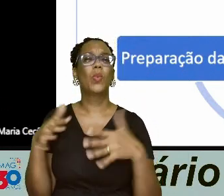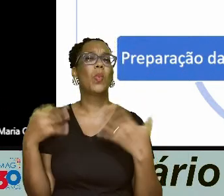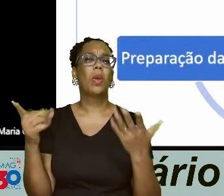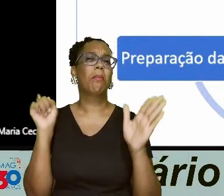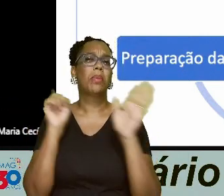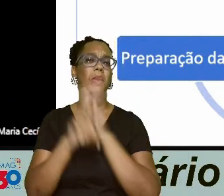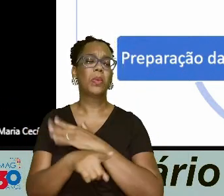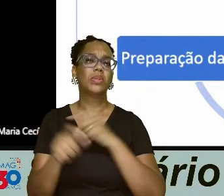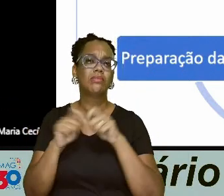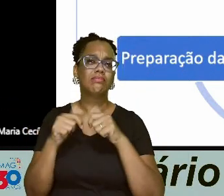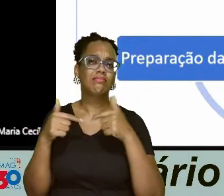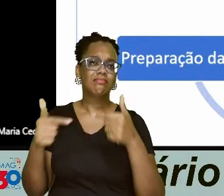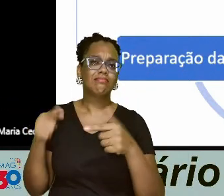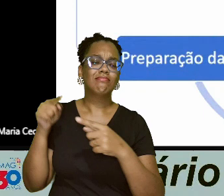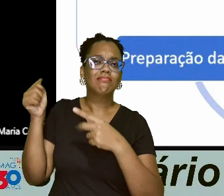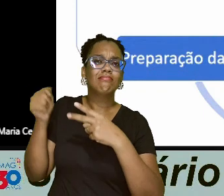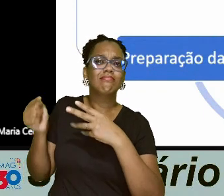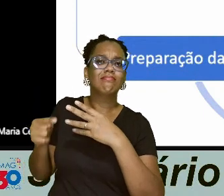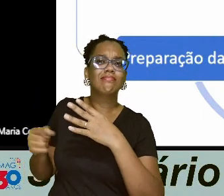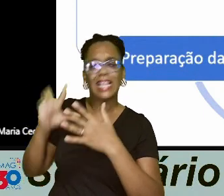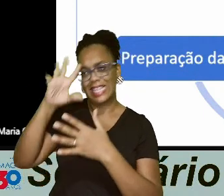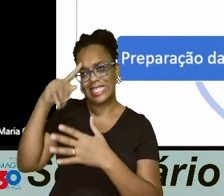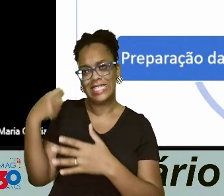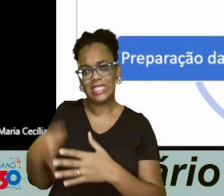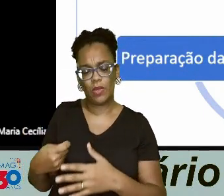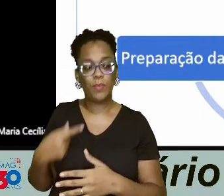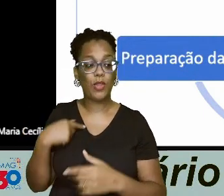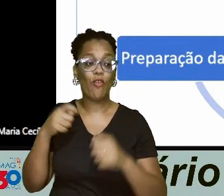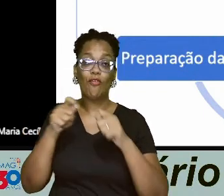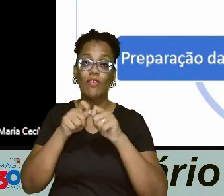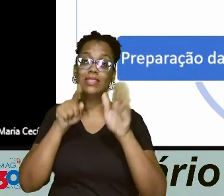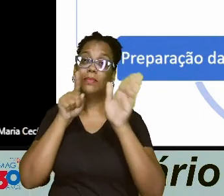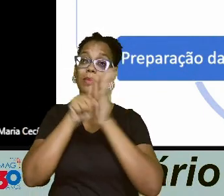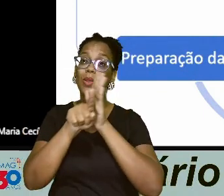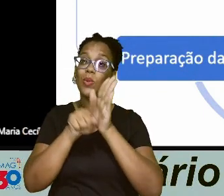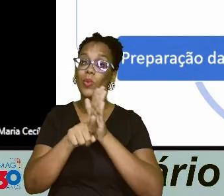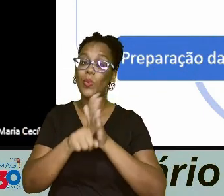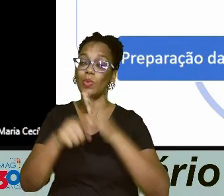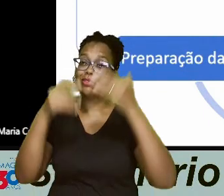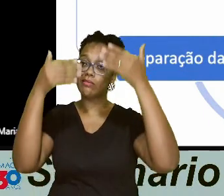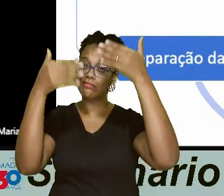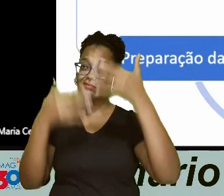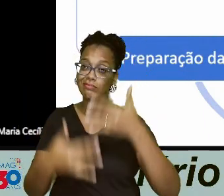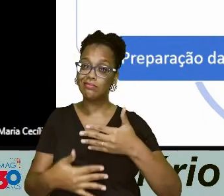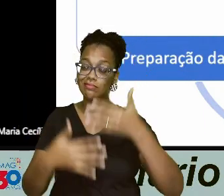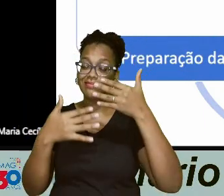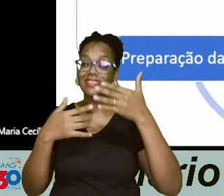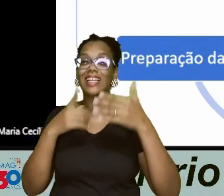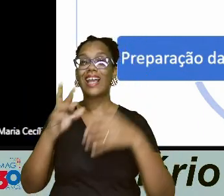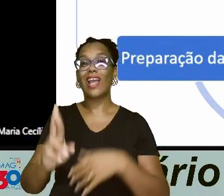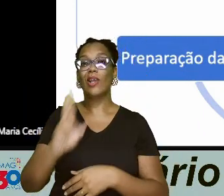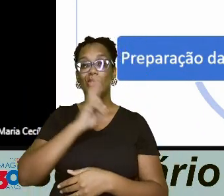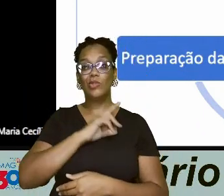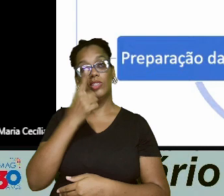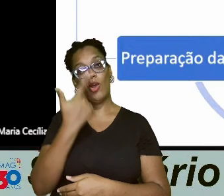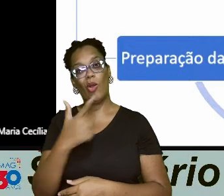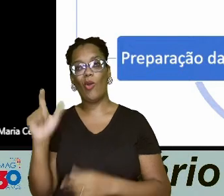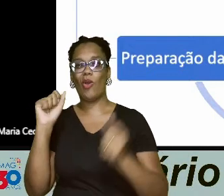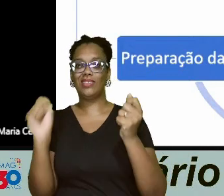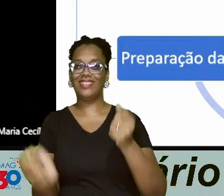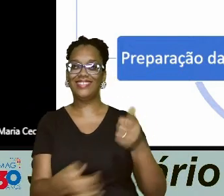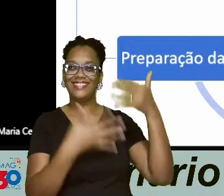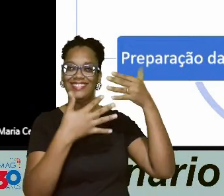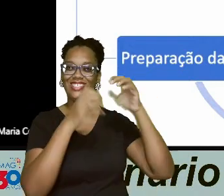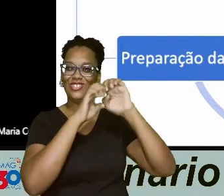a essas decisões. E fizemos um questionário, né, que resultaria numa outra base de dados agora estruturada por